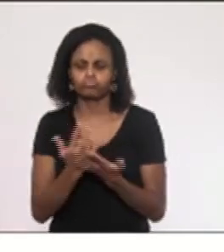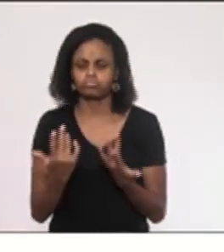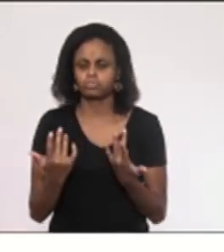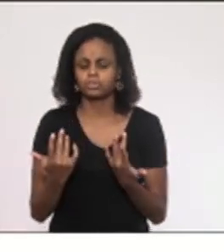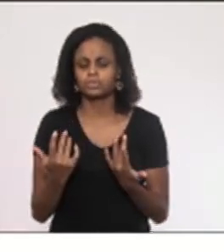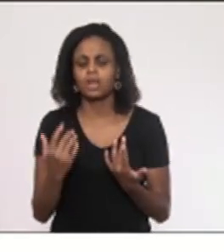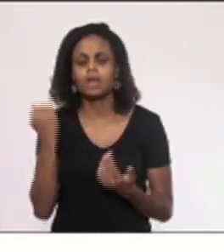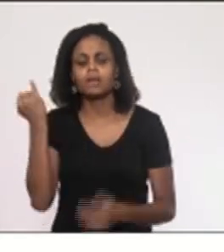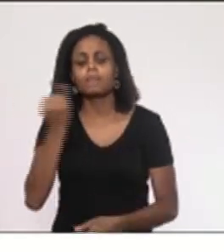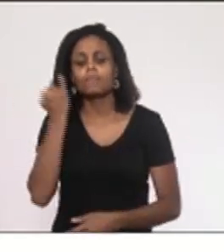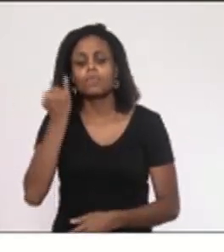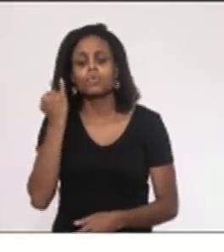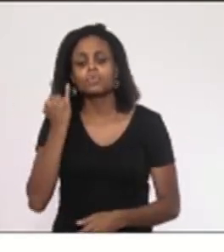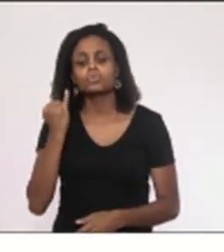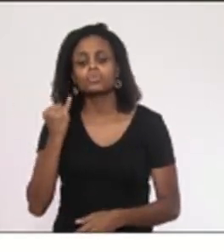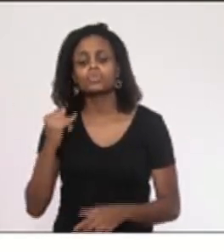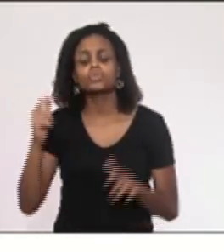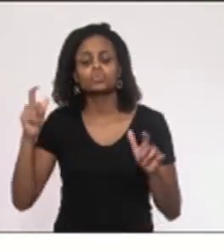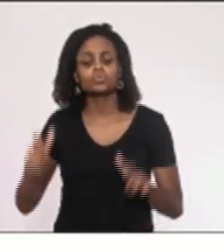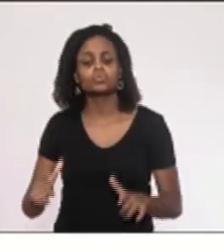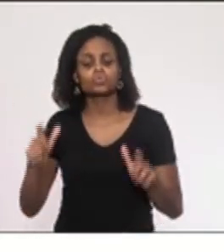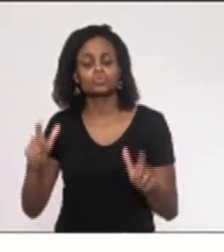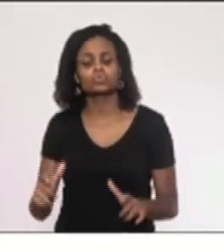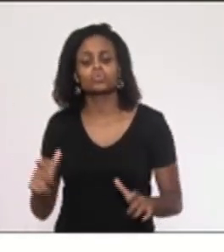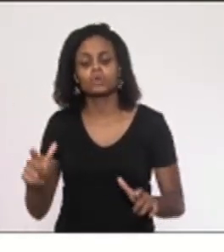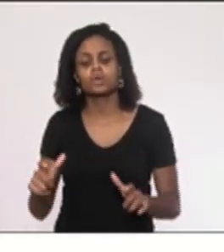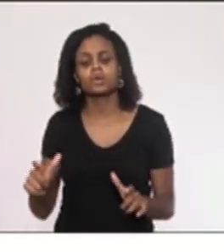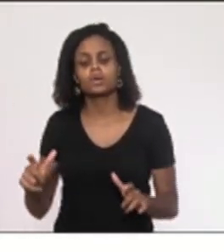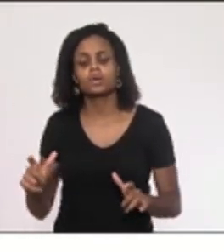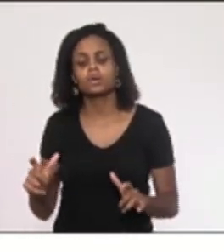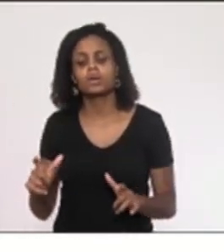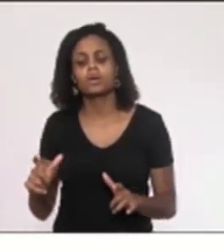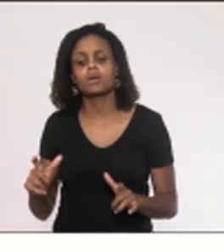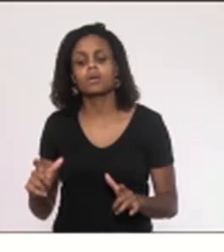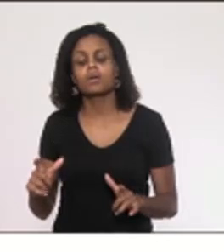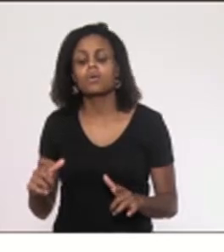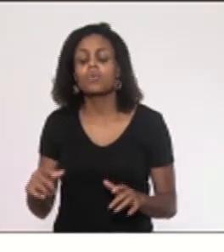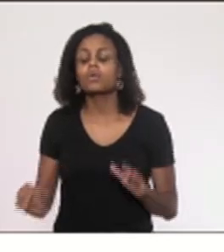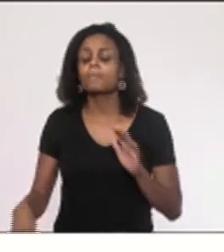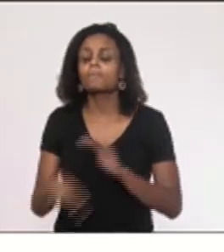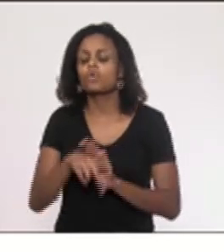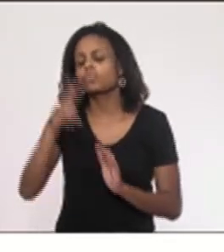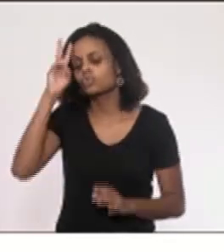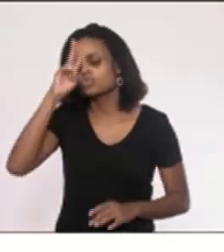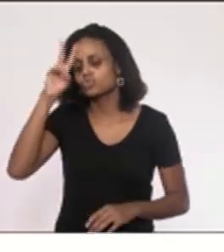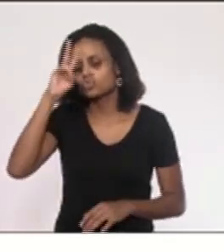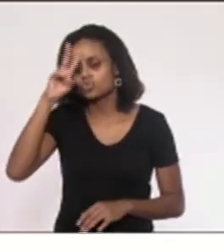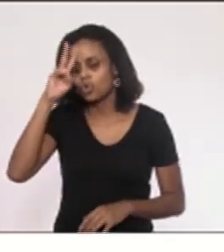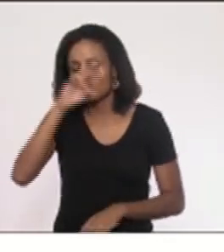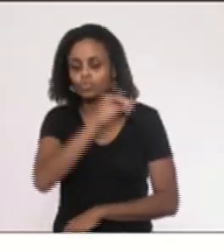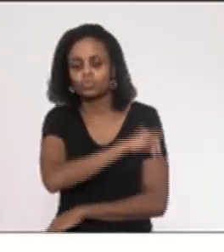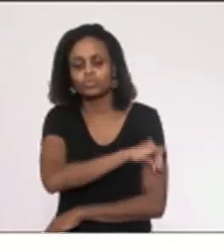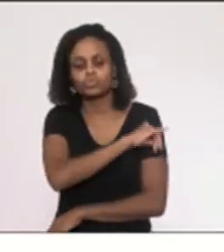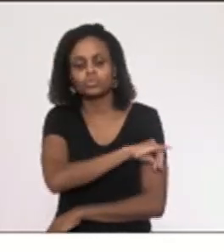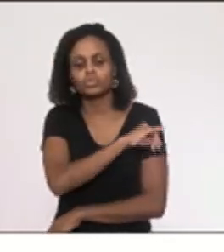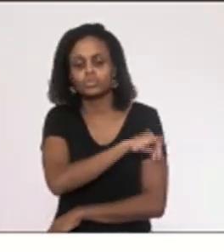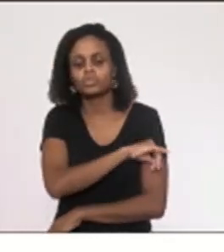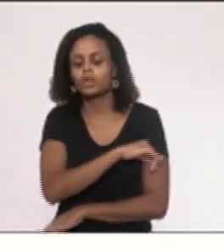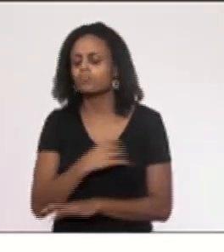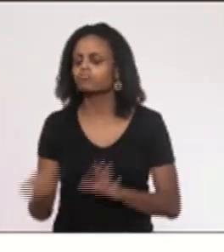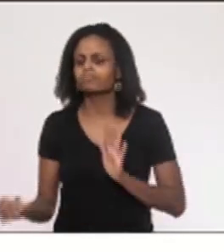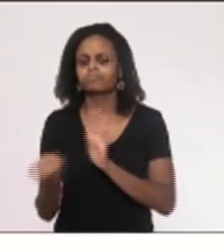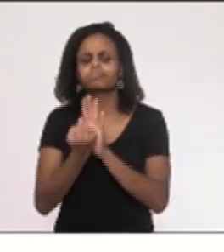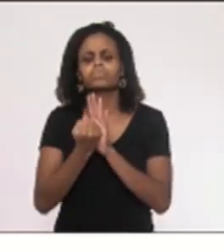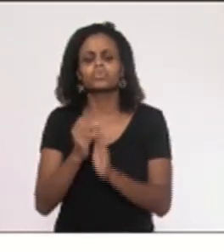importância daquele equipamento cultural que faz parte da história do Rio de Janeiro, é um símbolo da